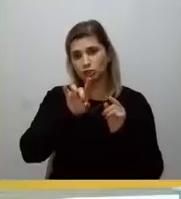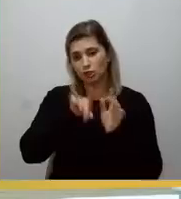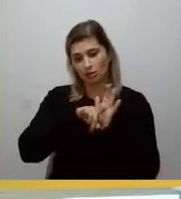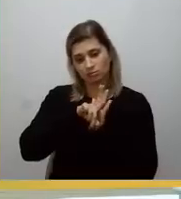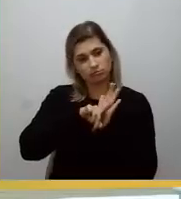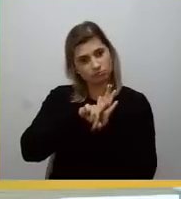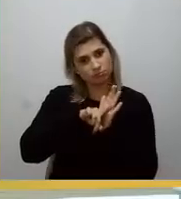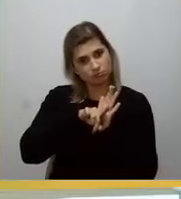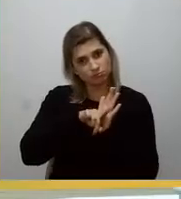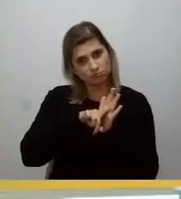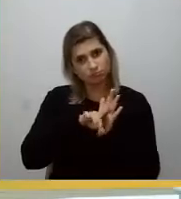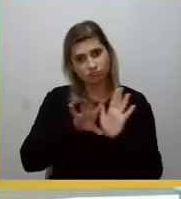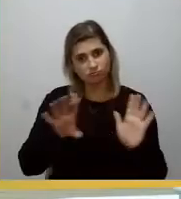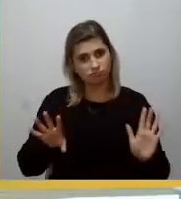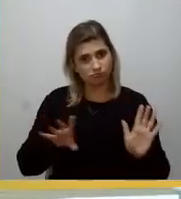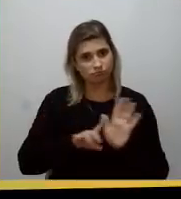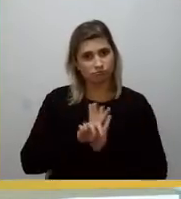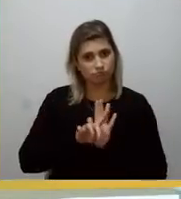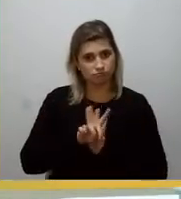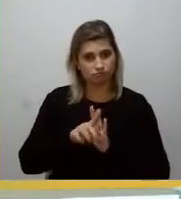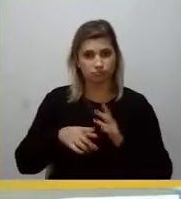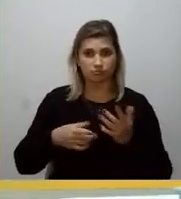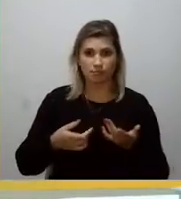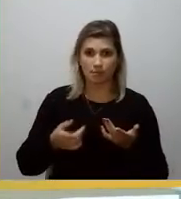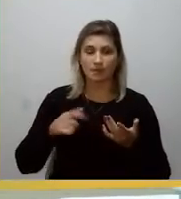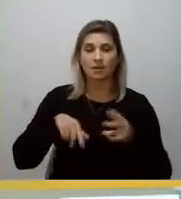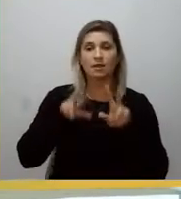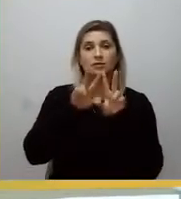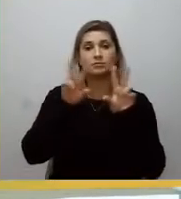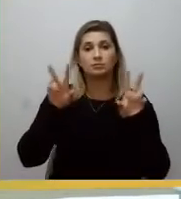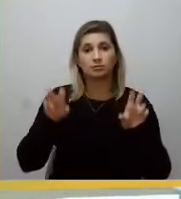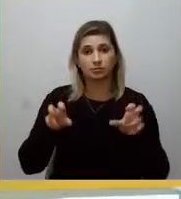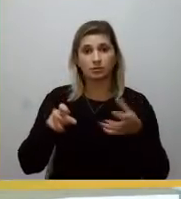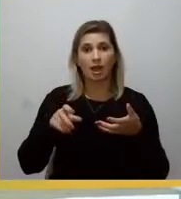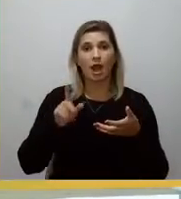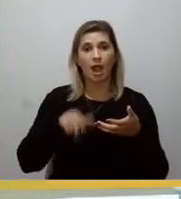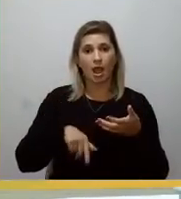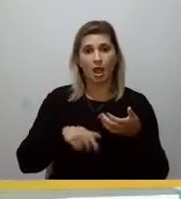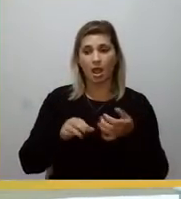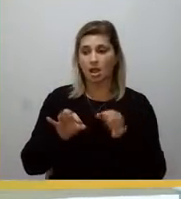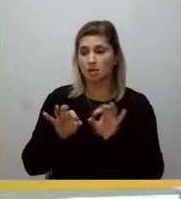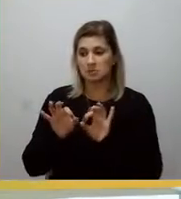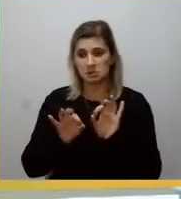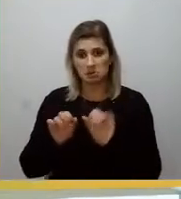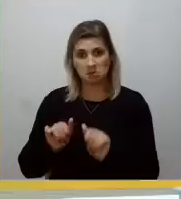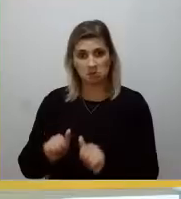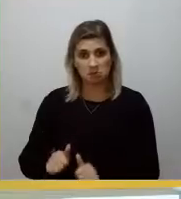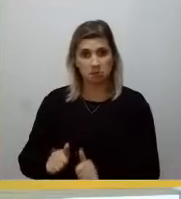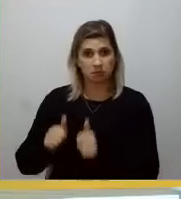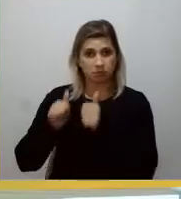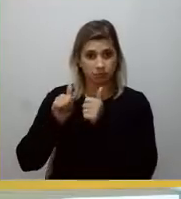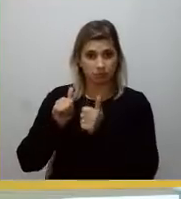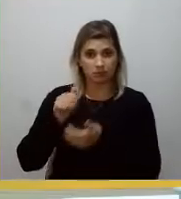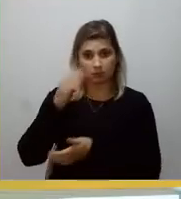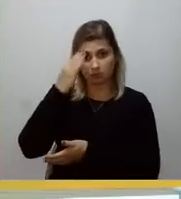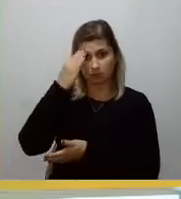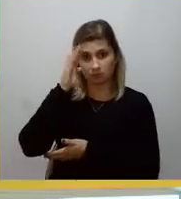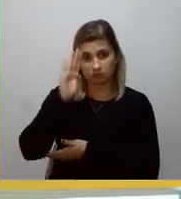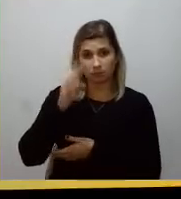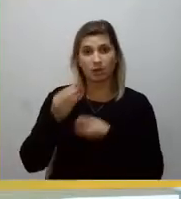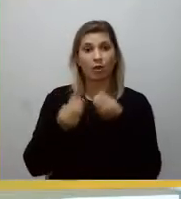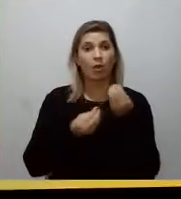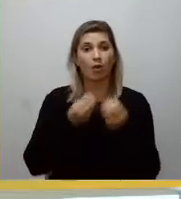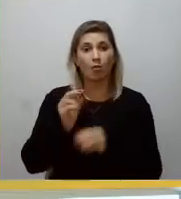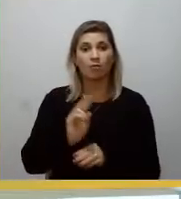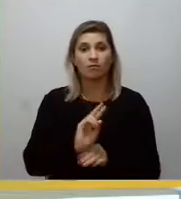um dos tópicos do nosso relatório será o aperfeiçoamento, principalmente, a respeito da fiscalização dos